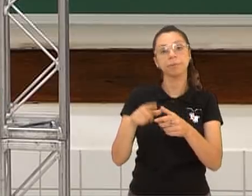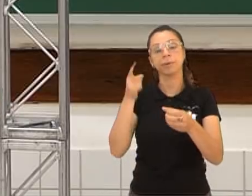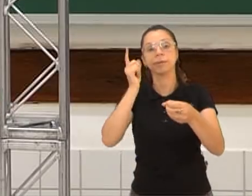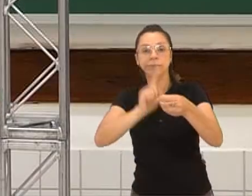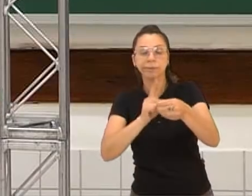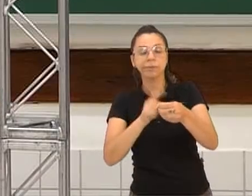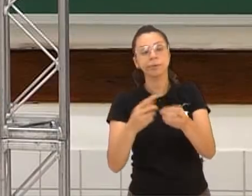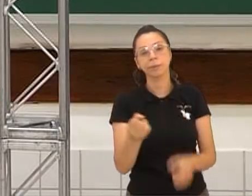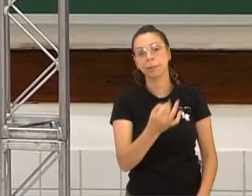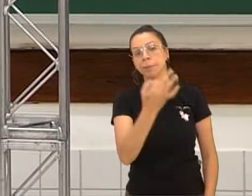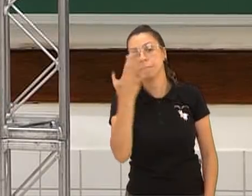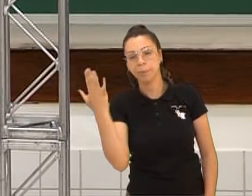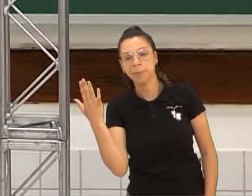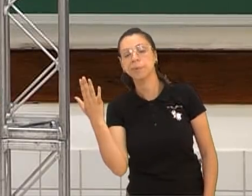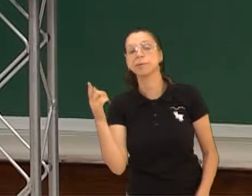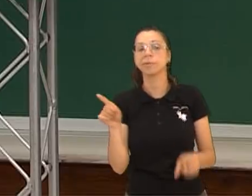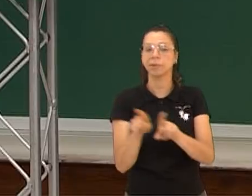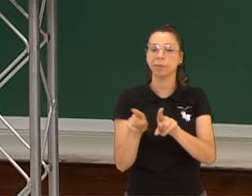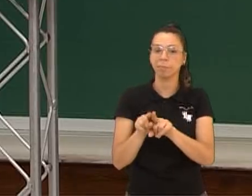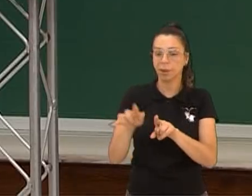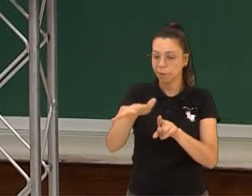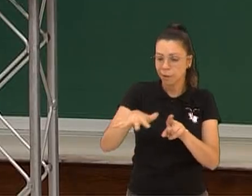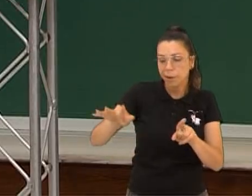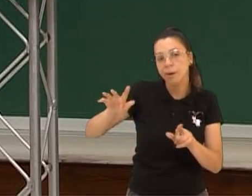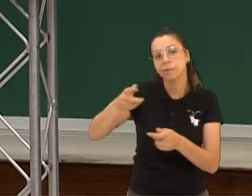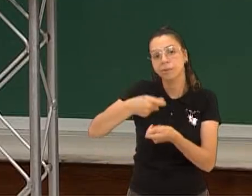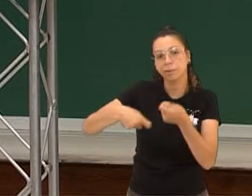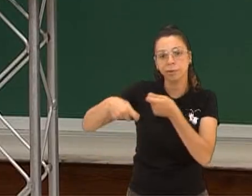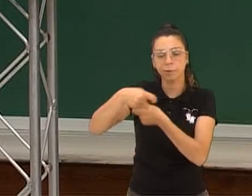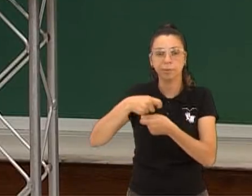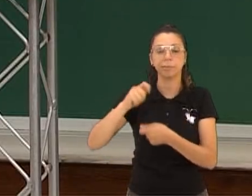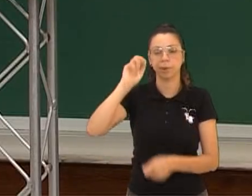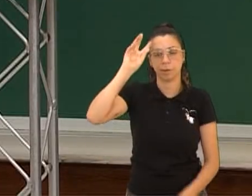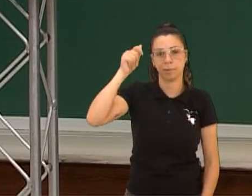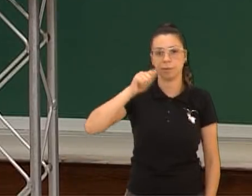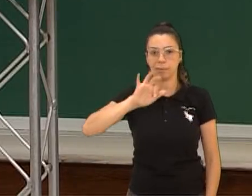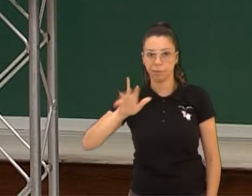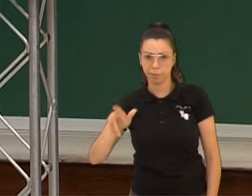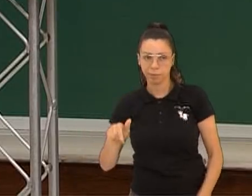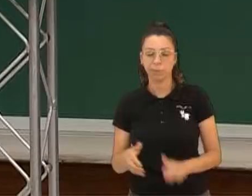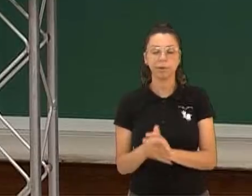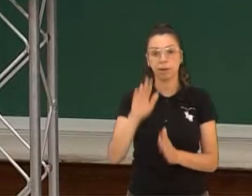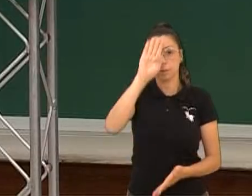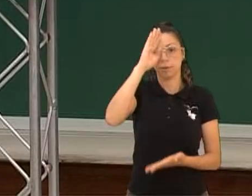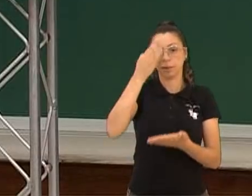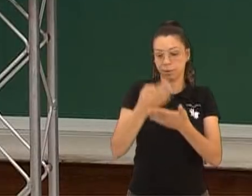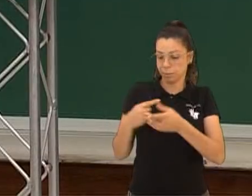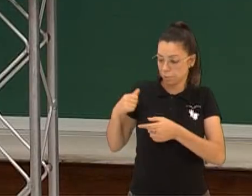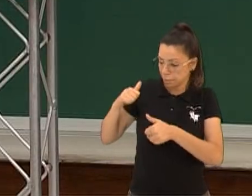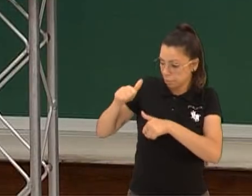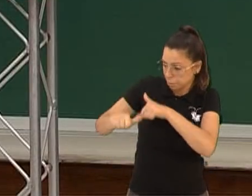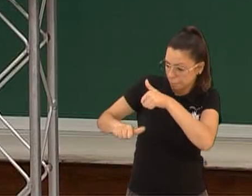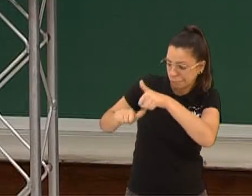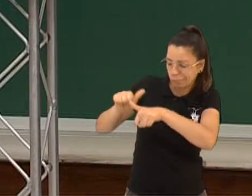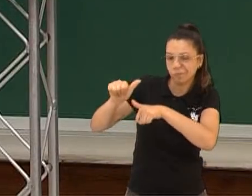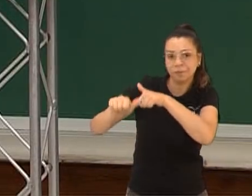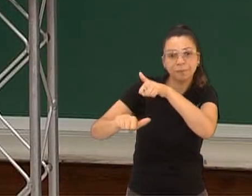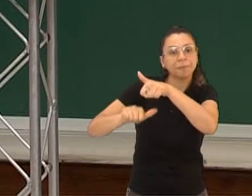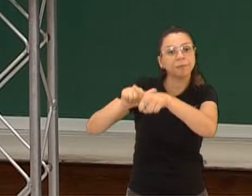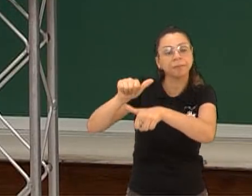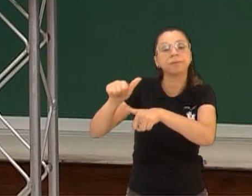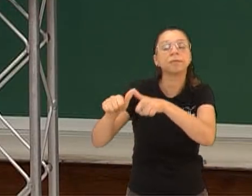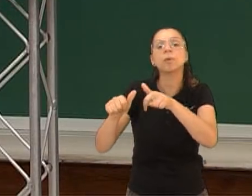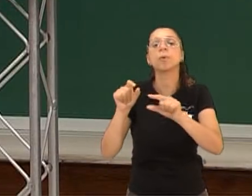e de alguns setores da economia africana. O que eles acreditam? Na mudança trazida por iniciativas de baixo